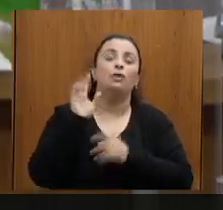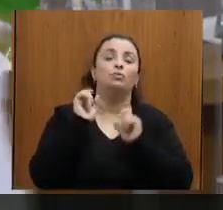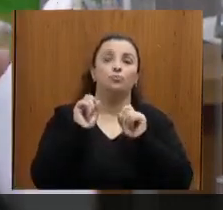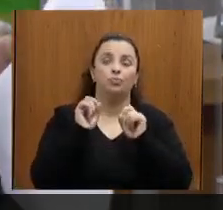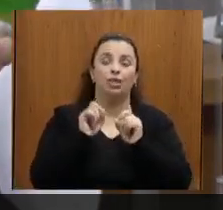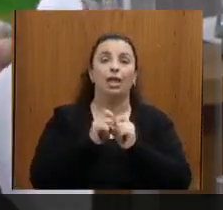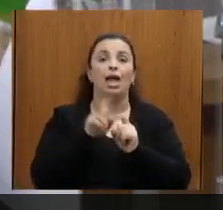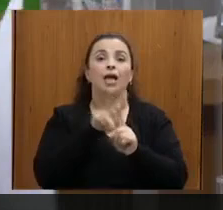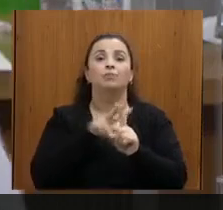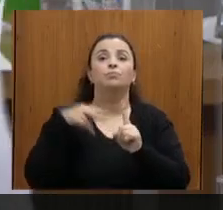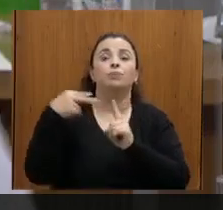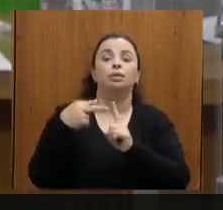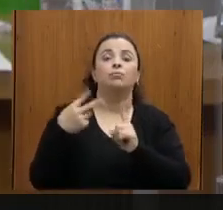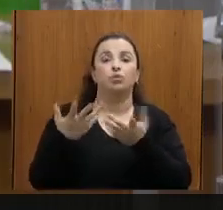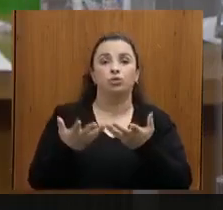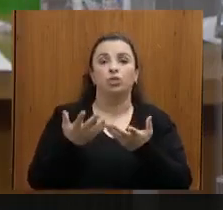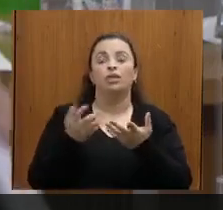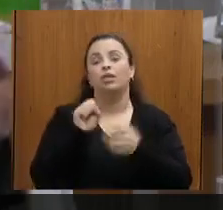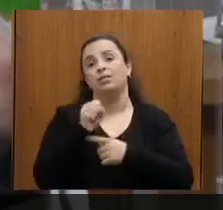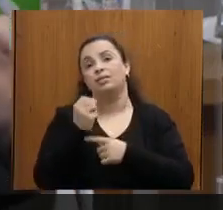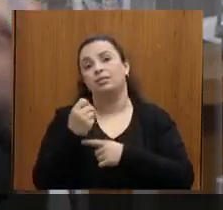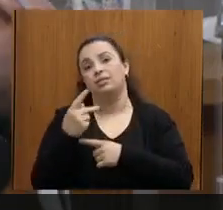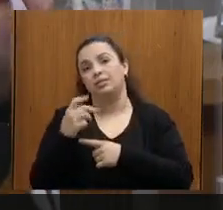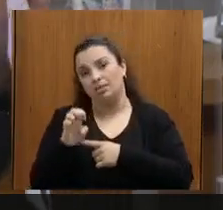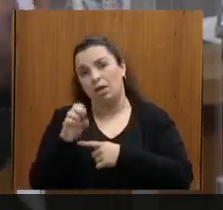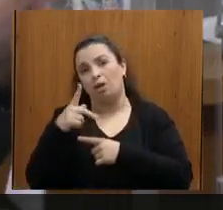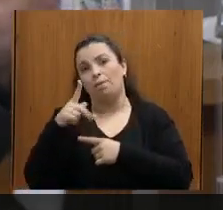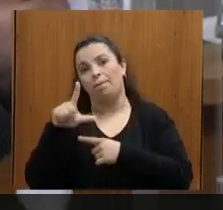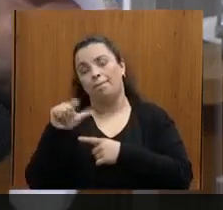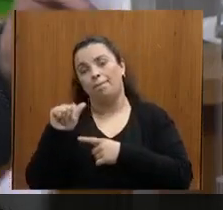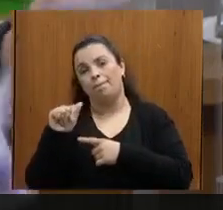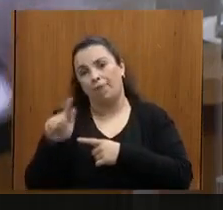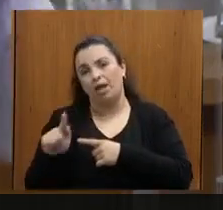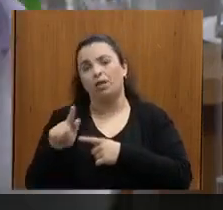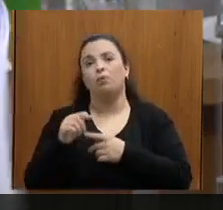perspectivas da CEPLAG de entregas para o próximo exercício.